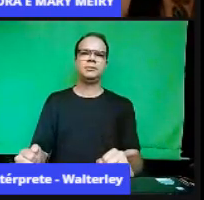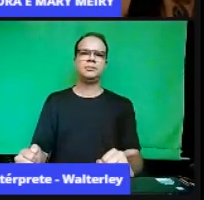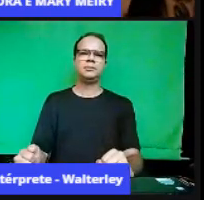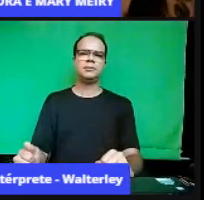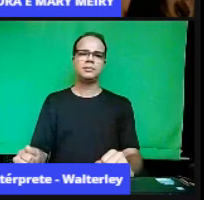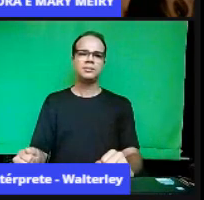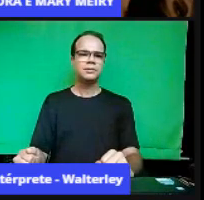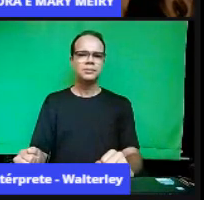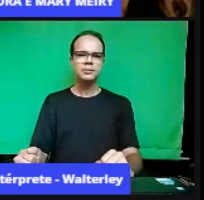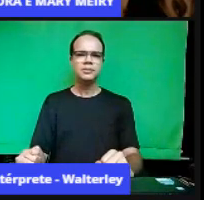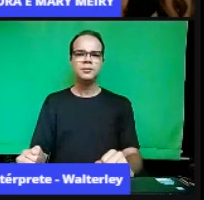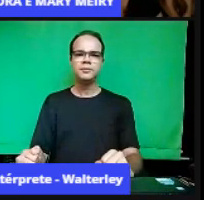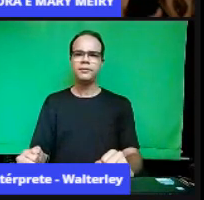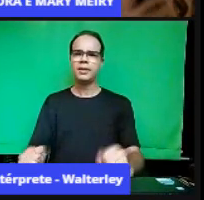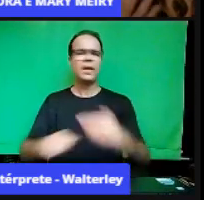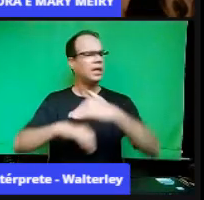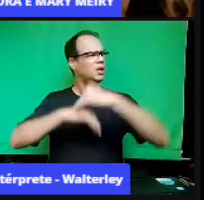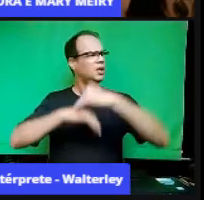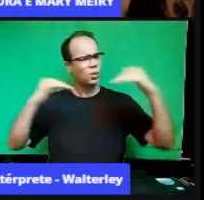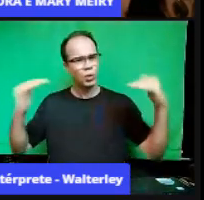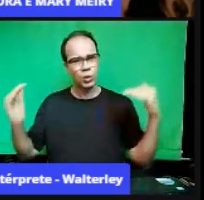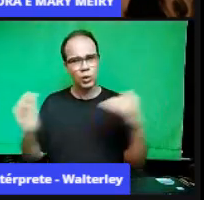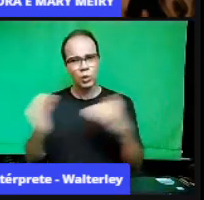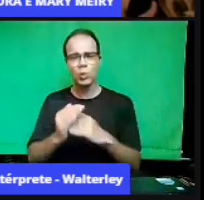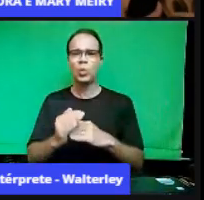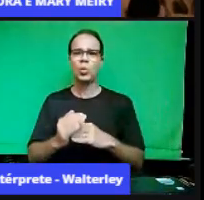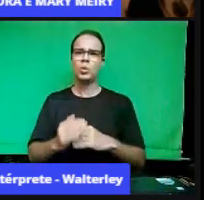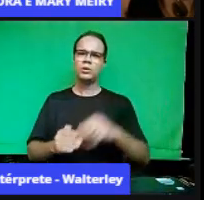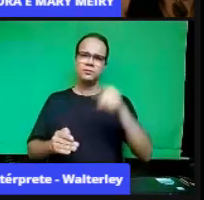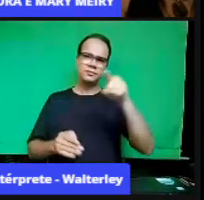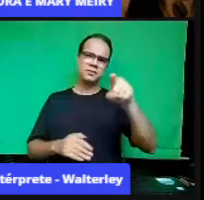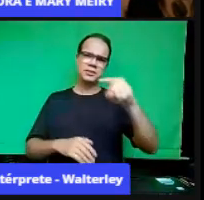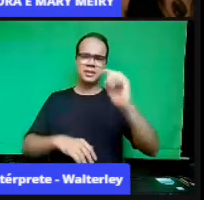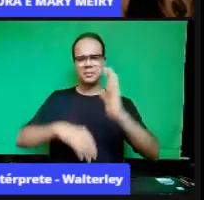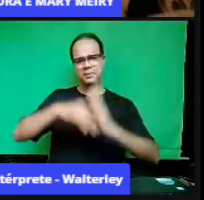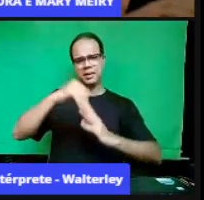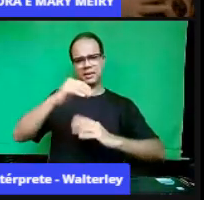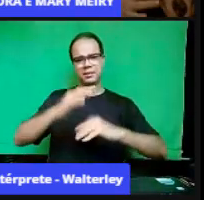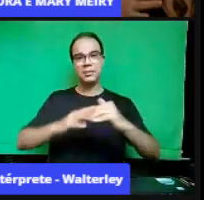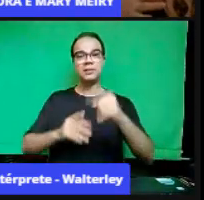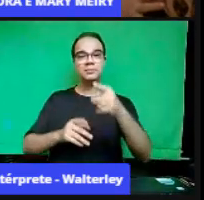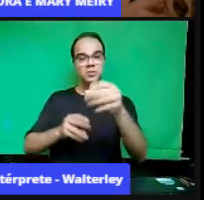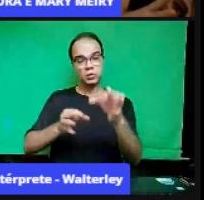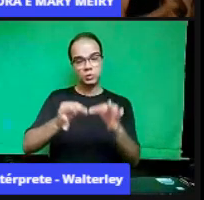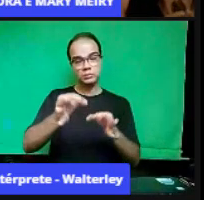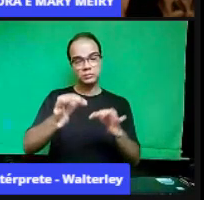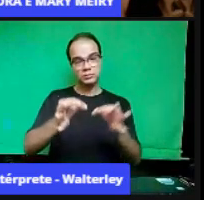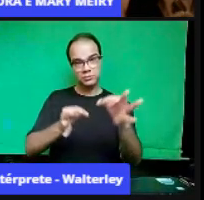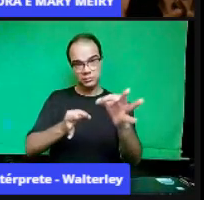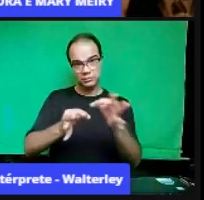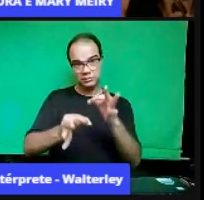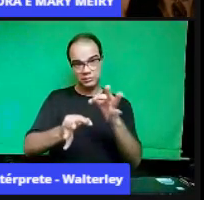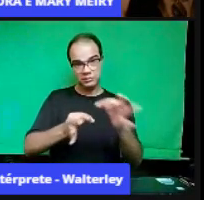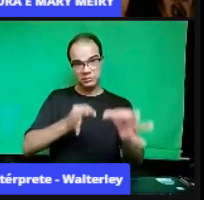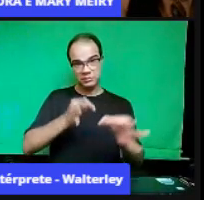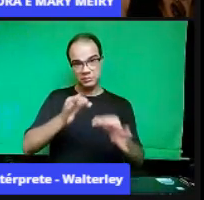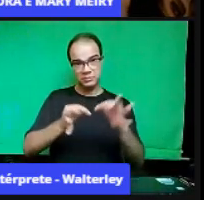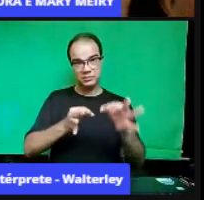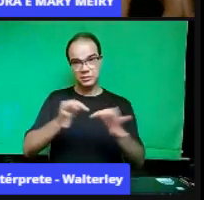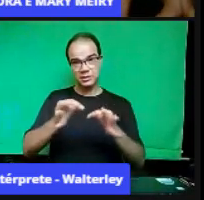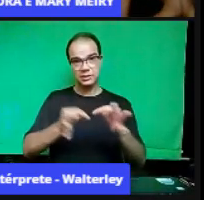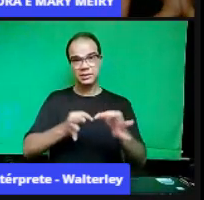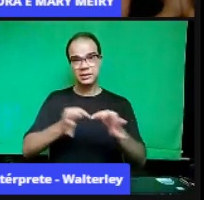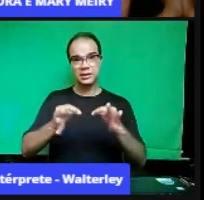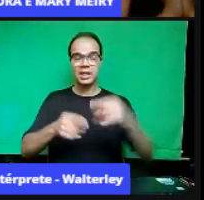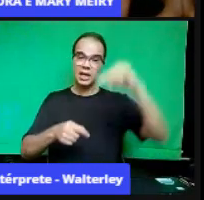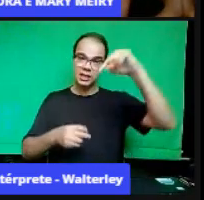todos esses instrumentos, eles fazem parte de uma organização realizada na Rede Municipal de